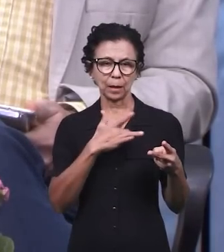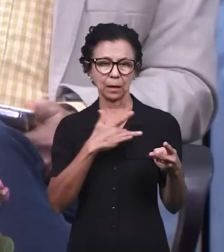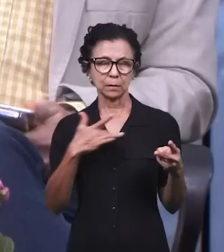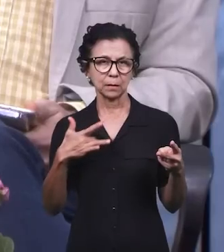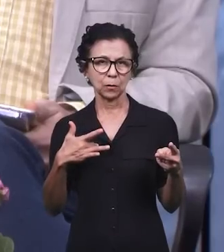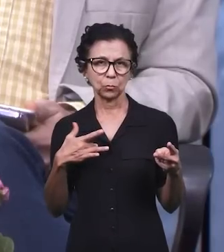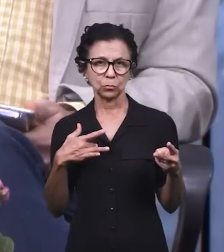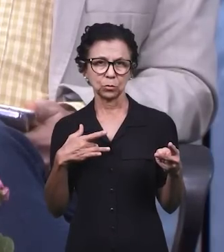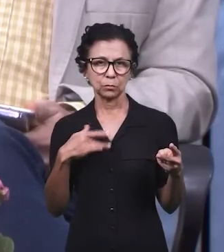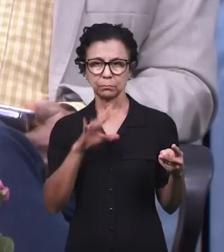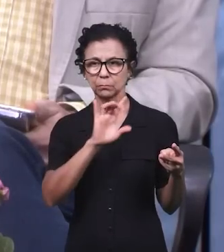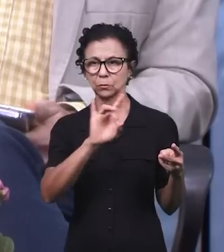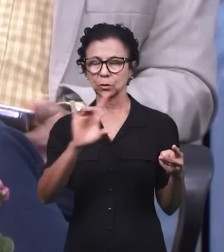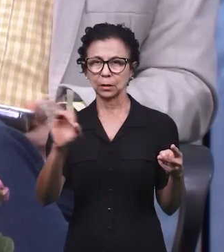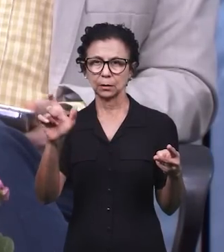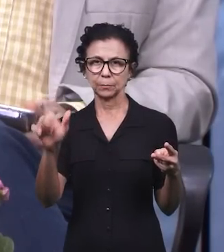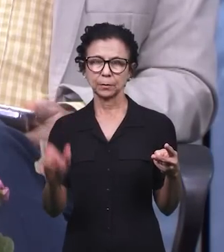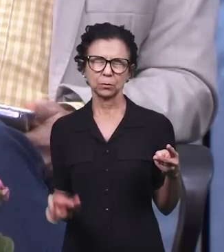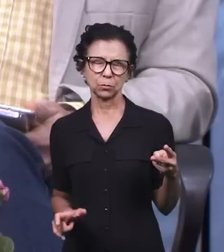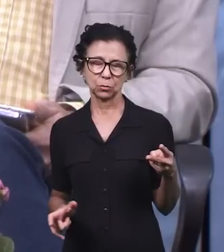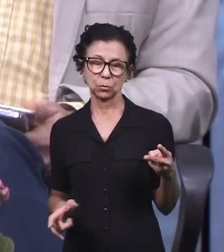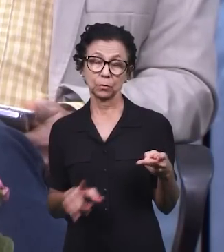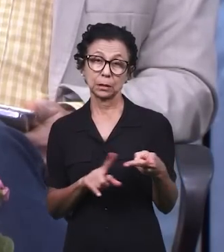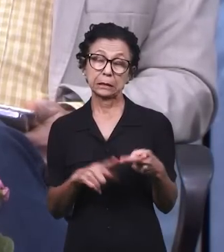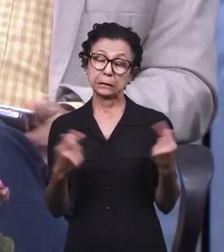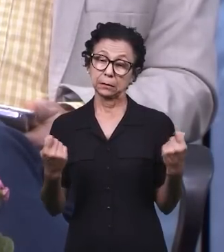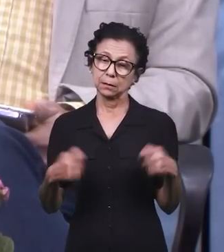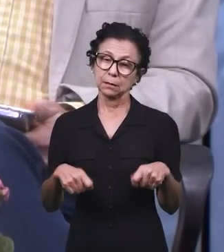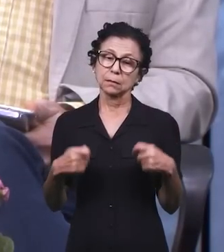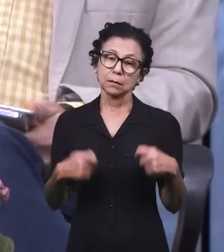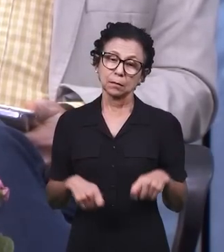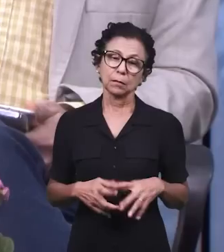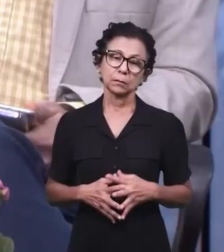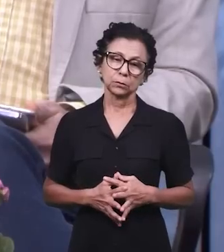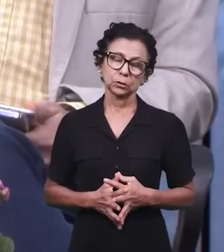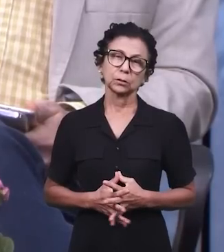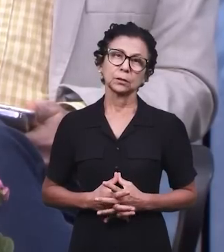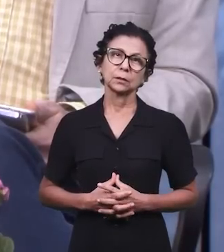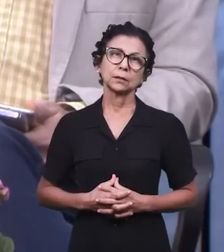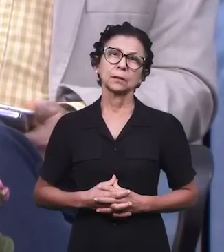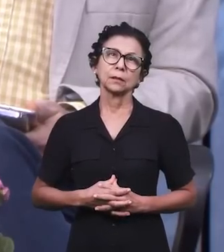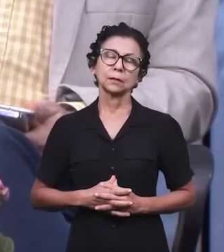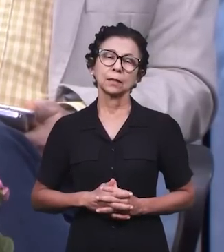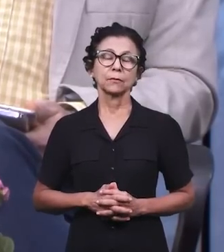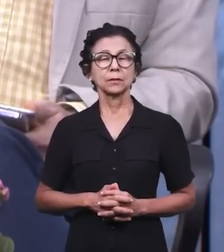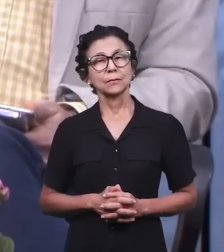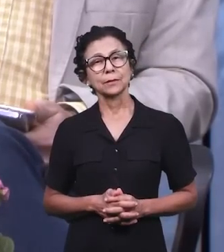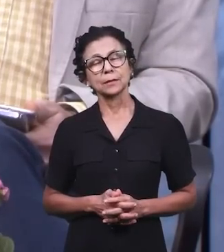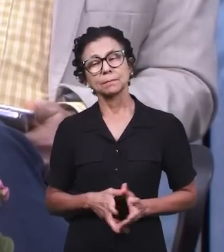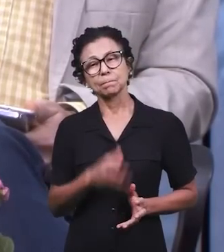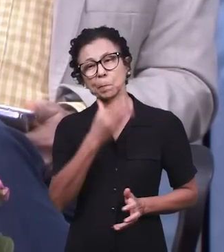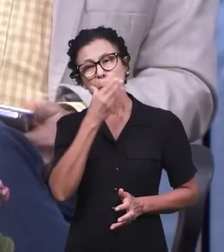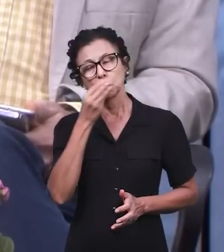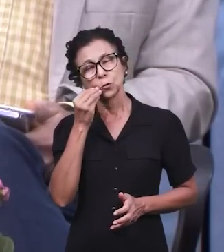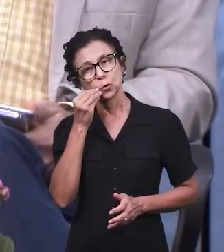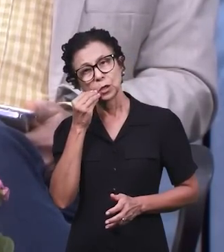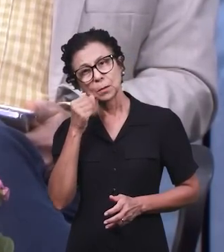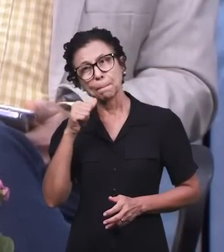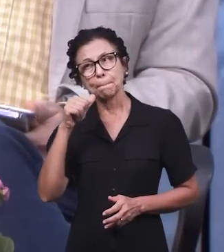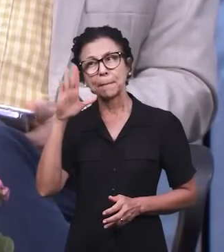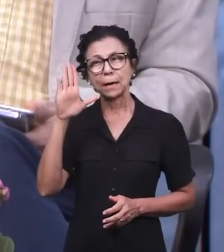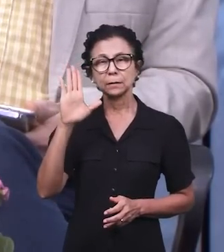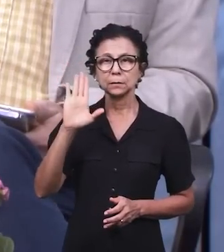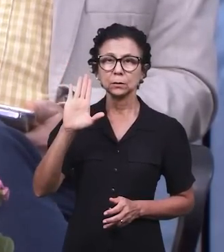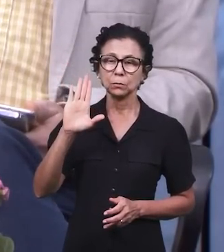cada um e da necessidade. A necessidade te faz jejuar mais ou menos. Na verdade, tem situações